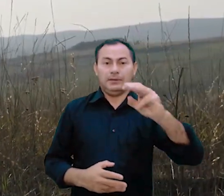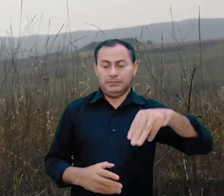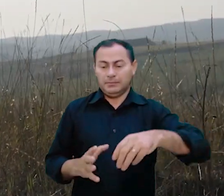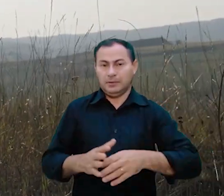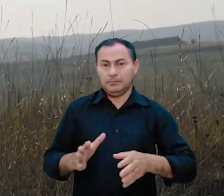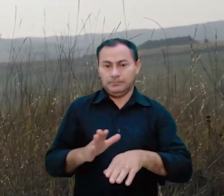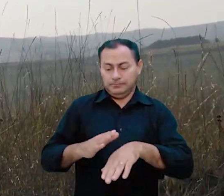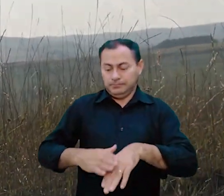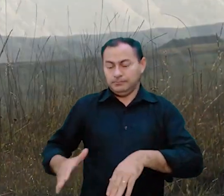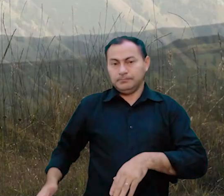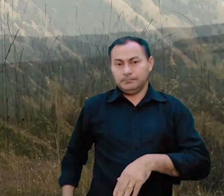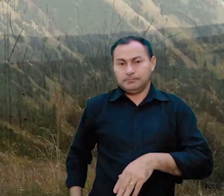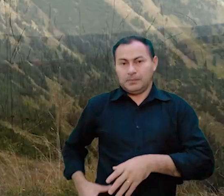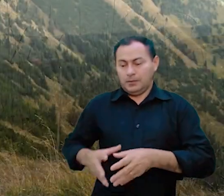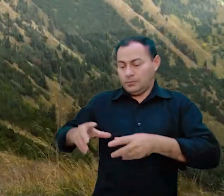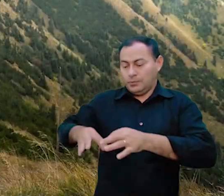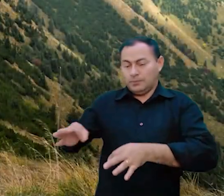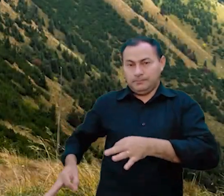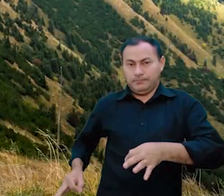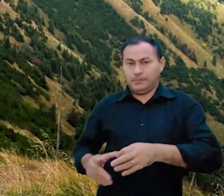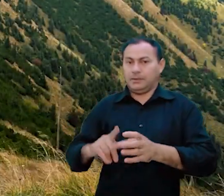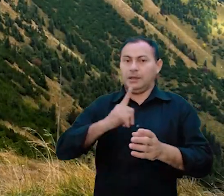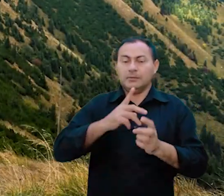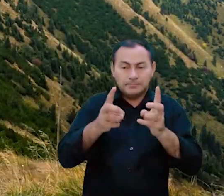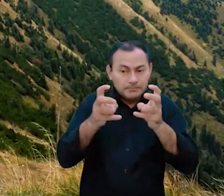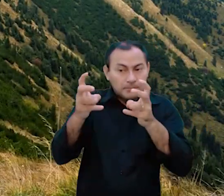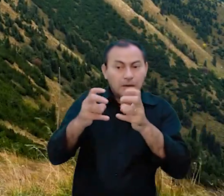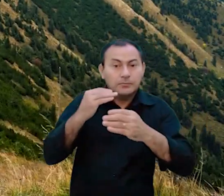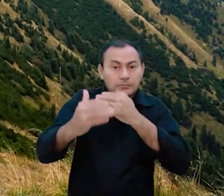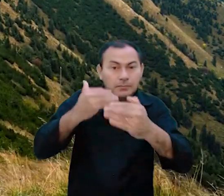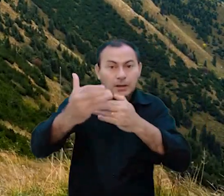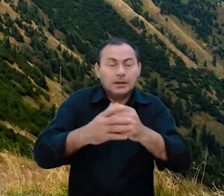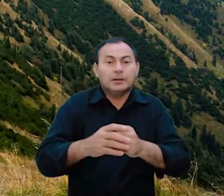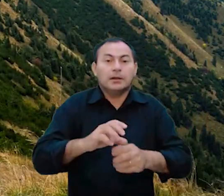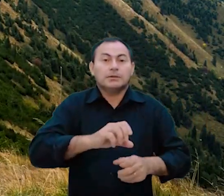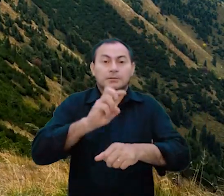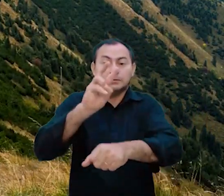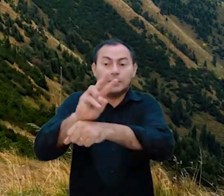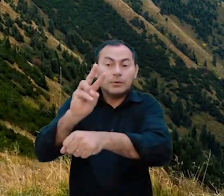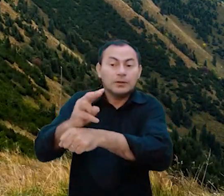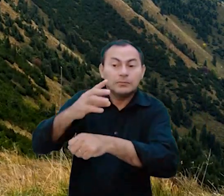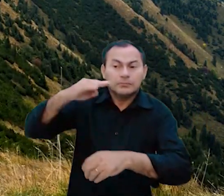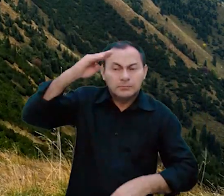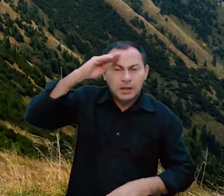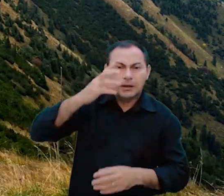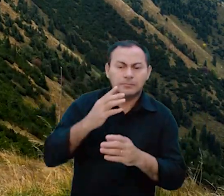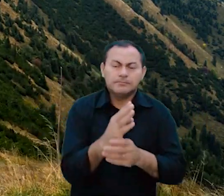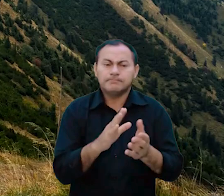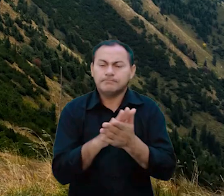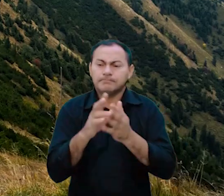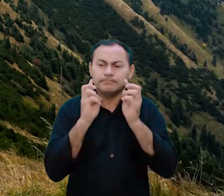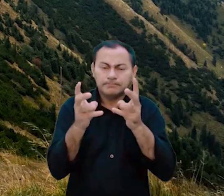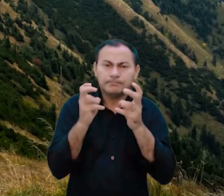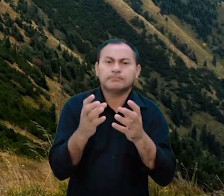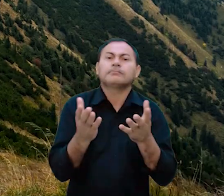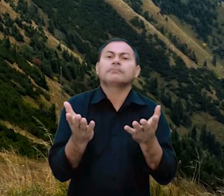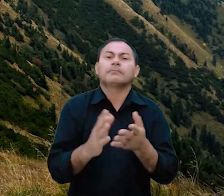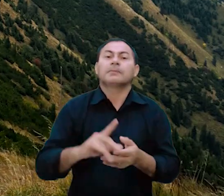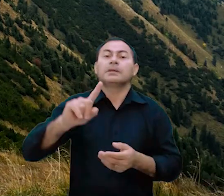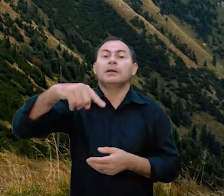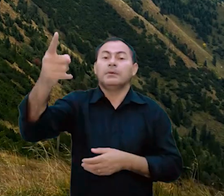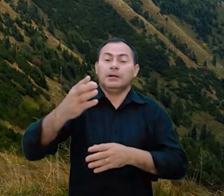45 centímetros em sua coxa direita. Talvez ele tenha observado o procedimento da segurança e aparentemente passou